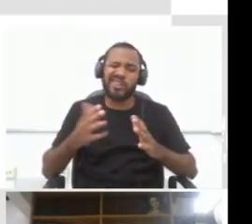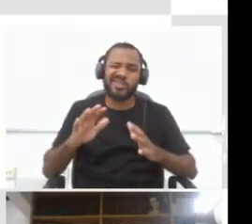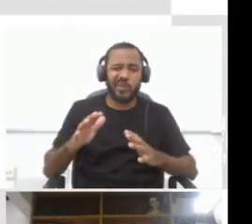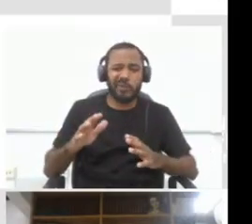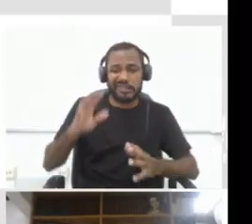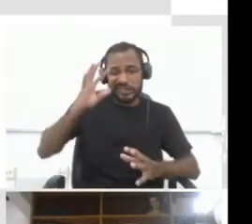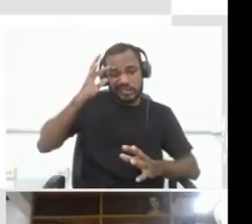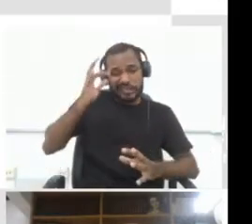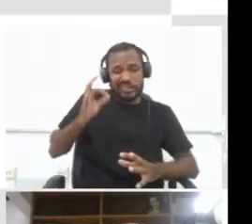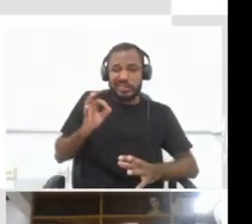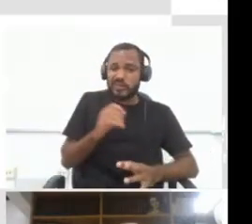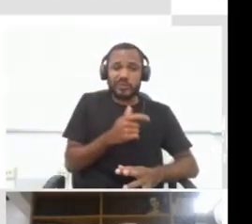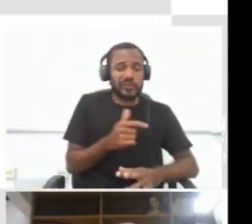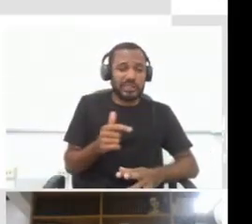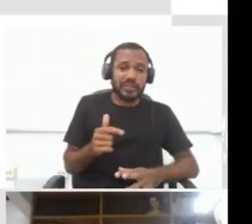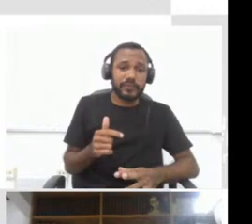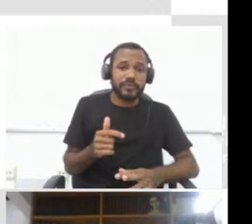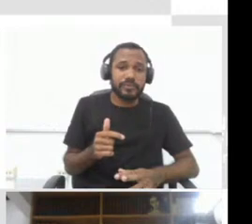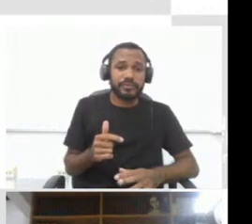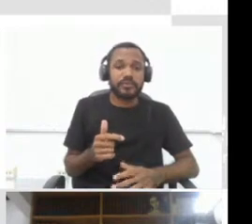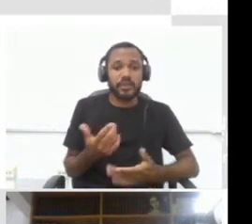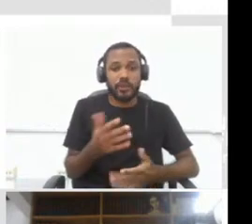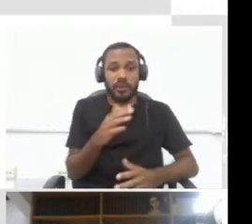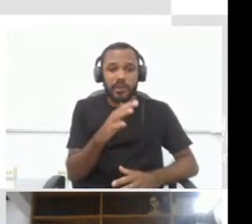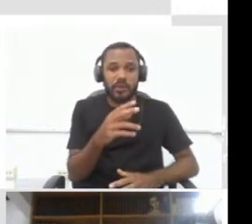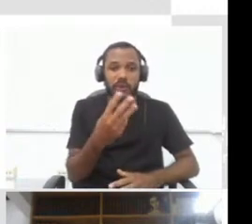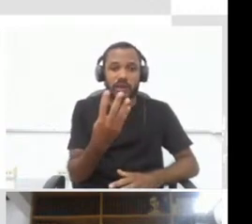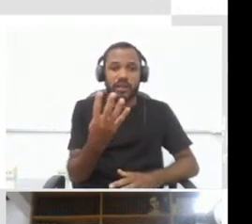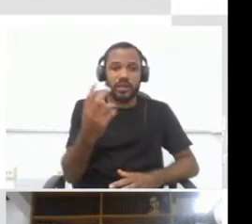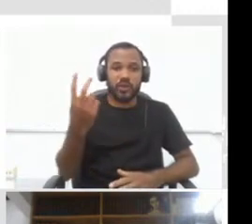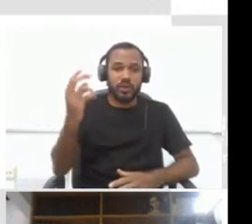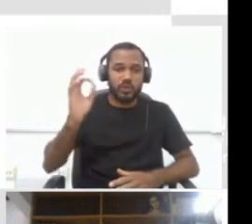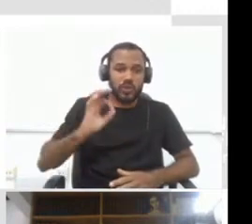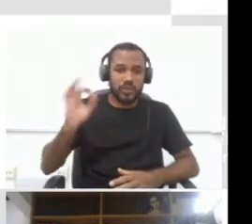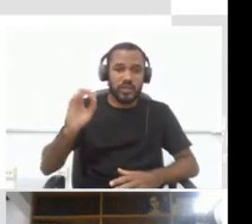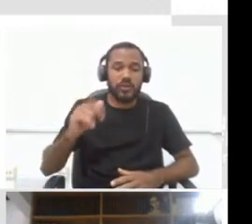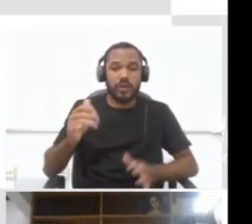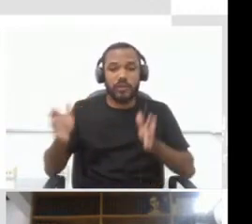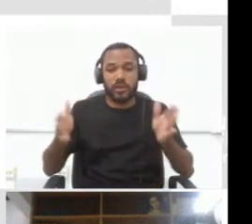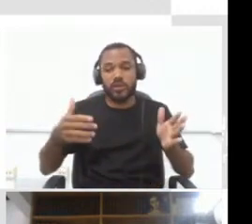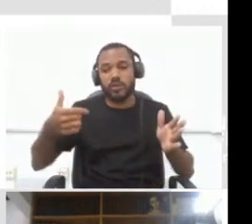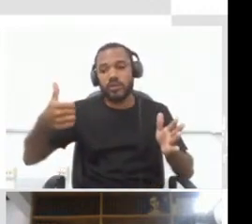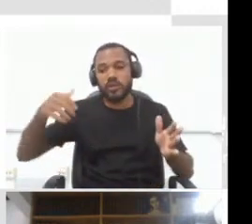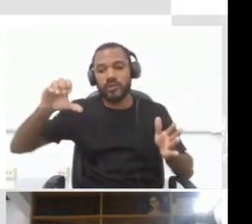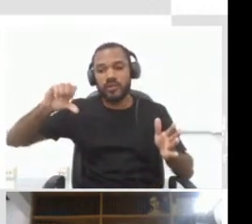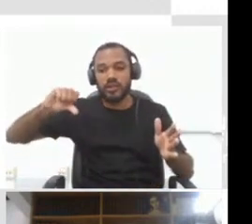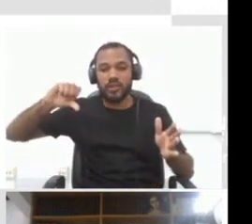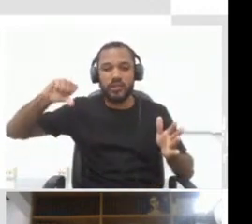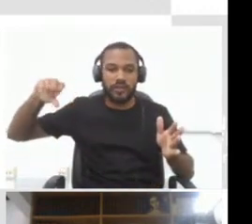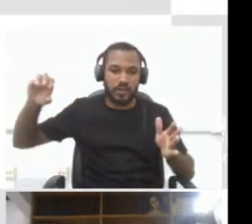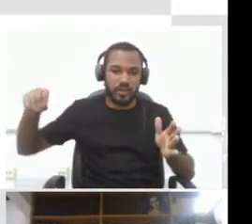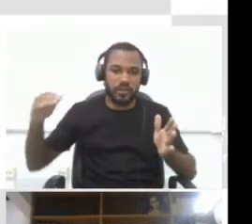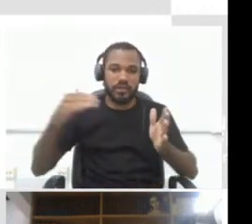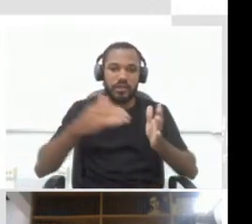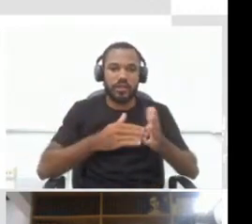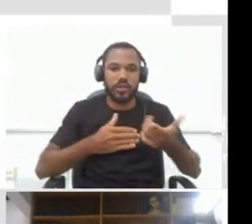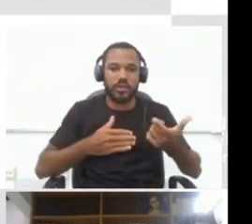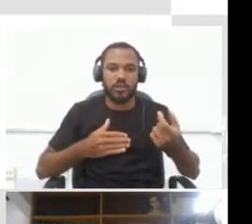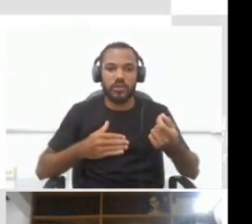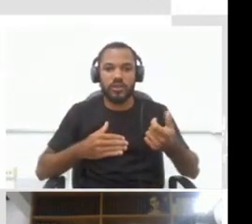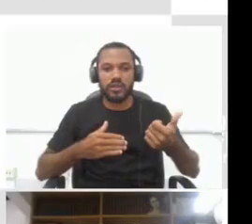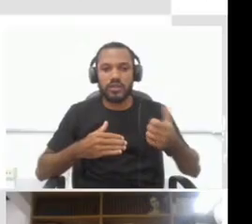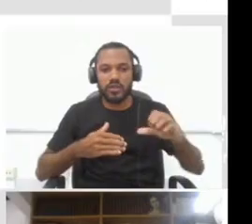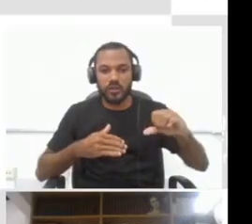né? Cerca de 42% dessas emissões ocorreram entre 1990 e 2019. Né? Ou seja,